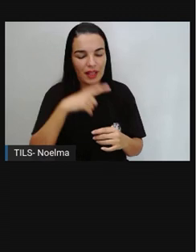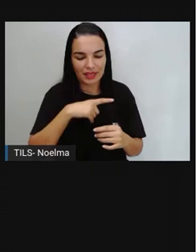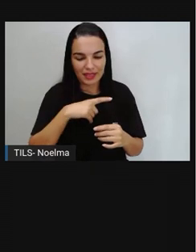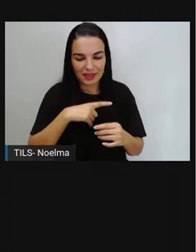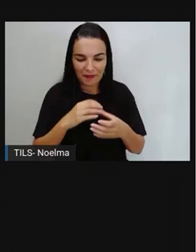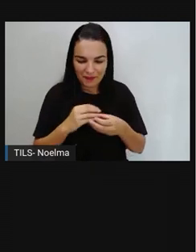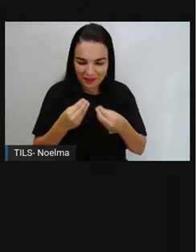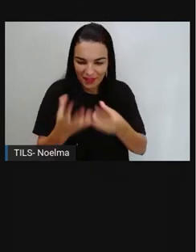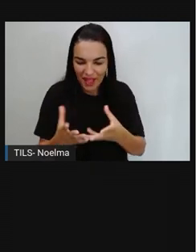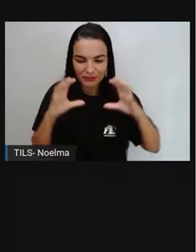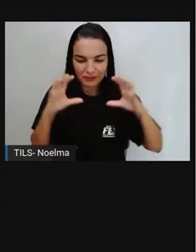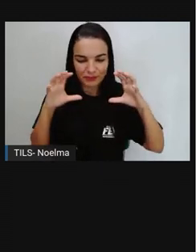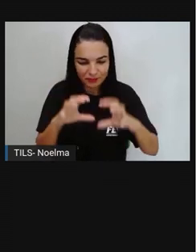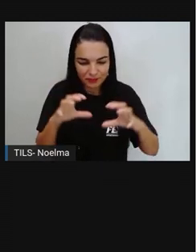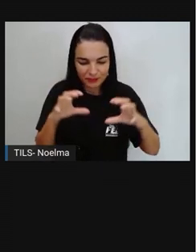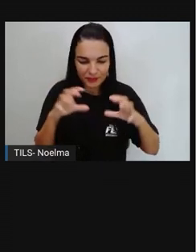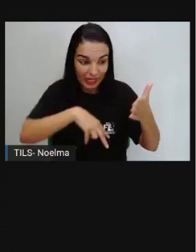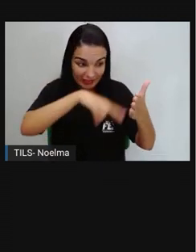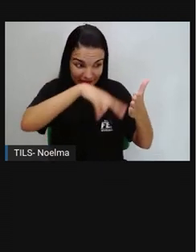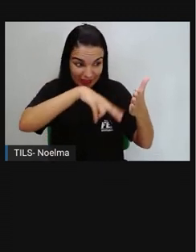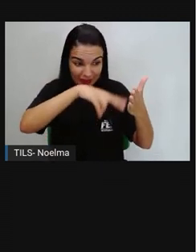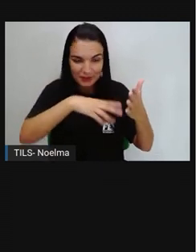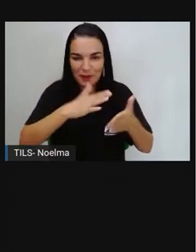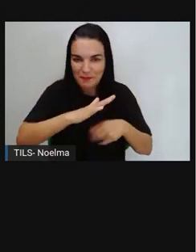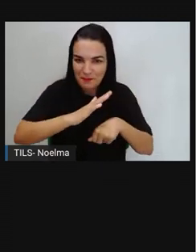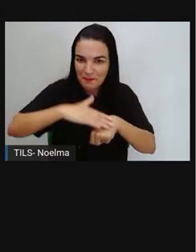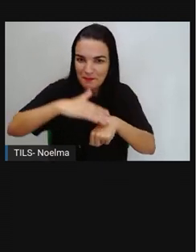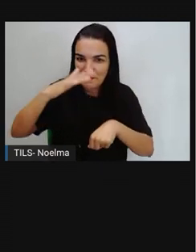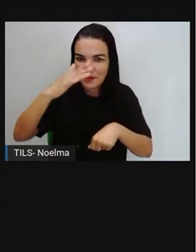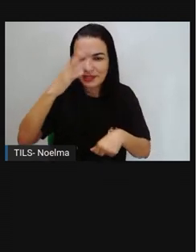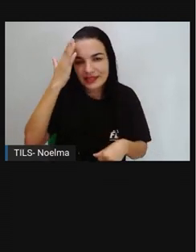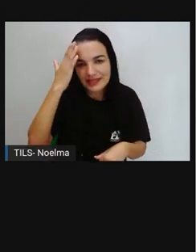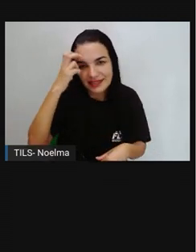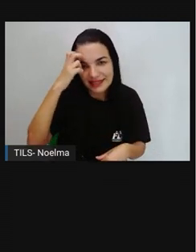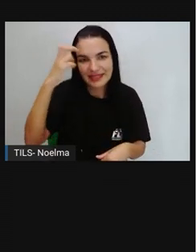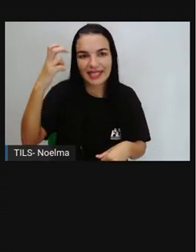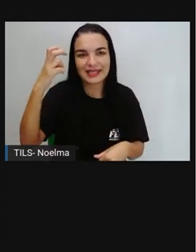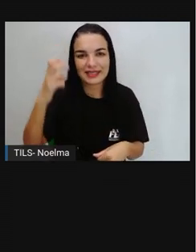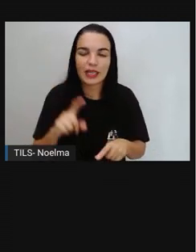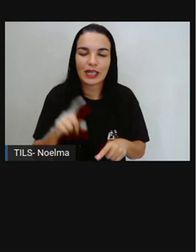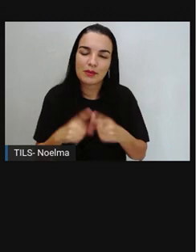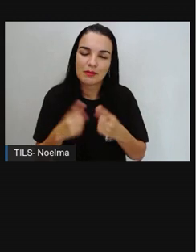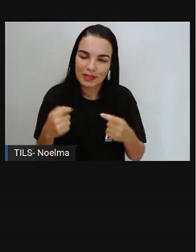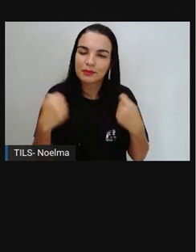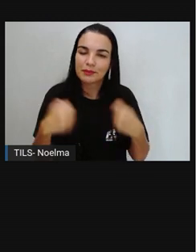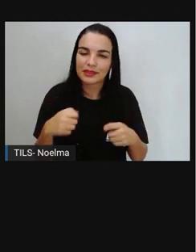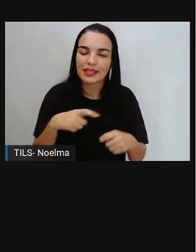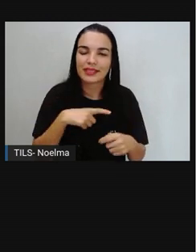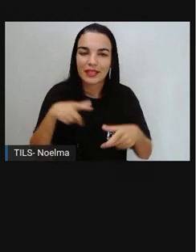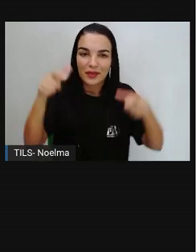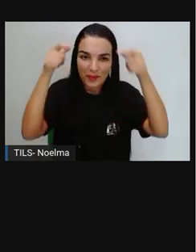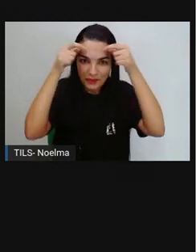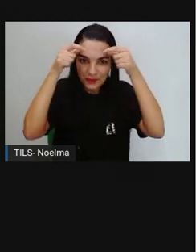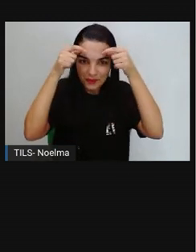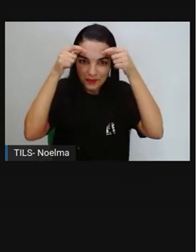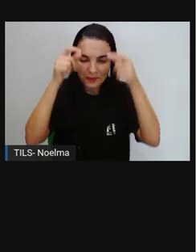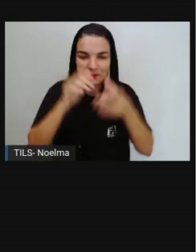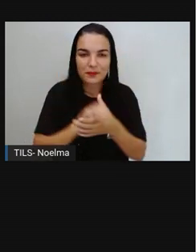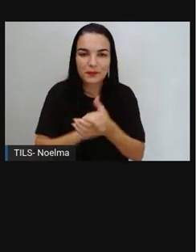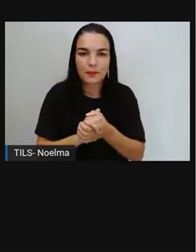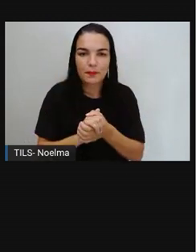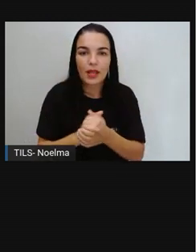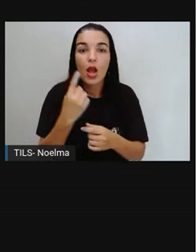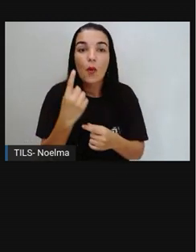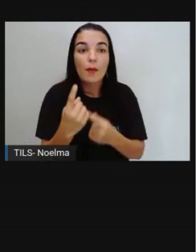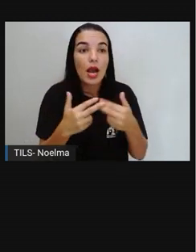nos tornar leitores mais competentes. Mas tem que ser feita com consciência. Uma coisa super legal de